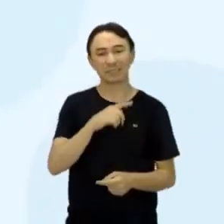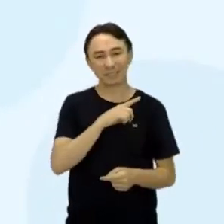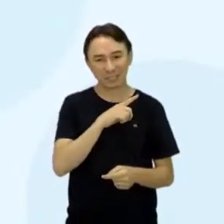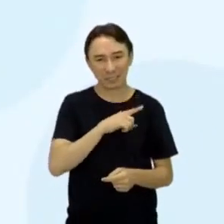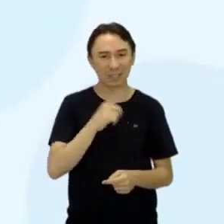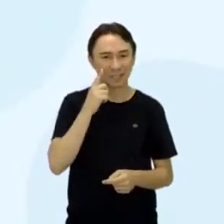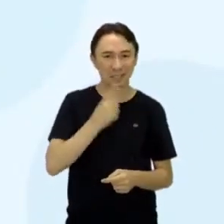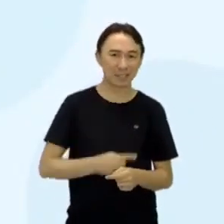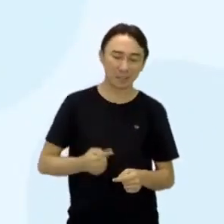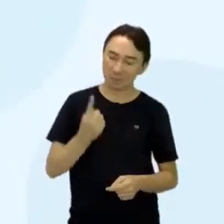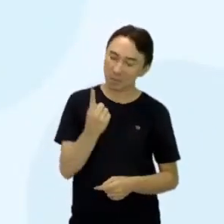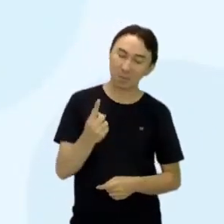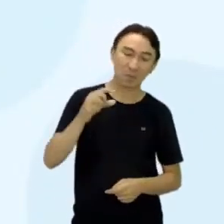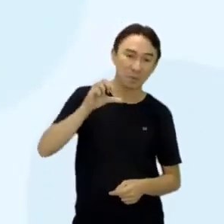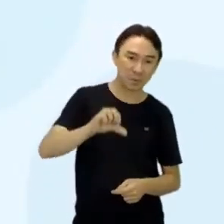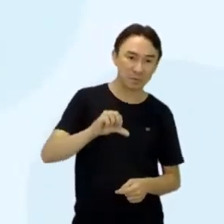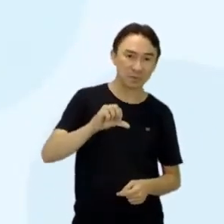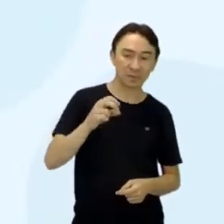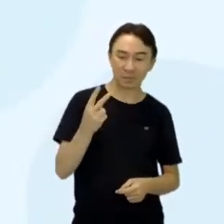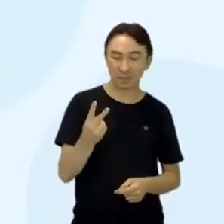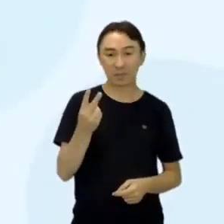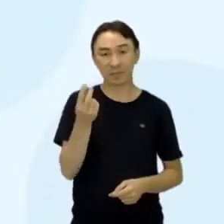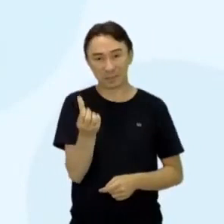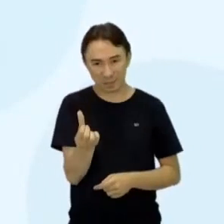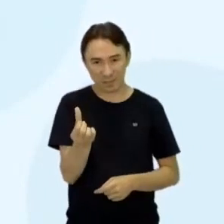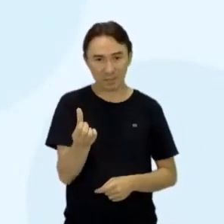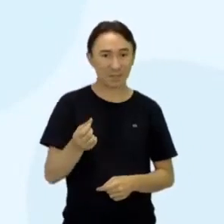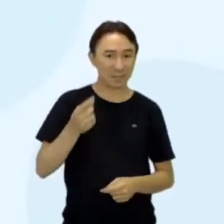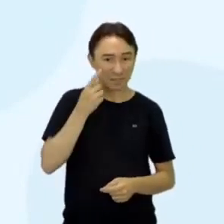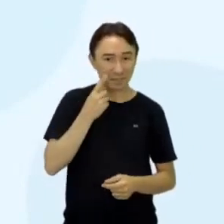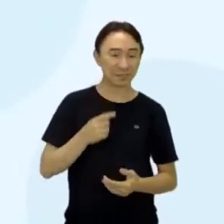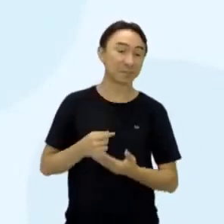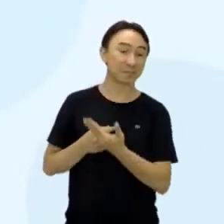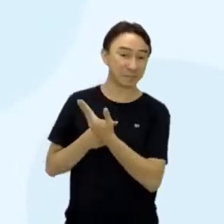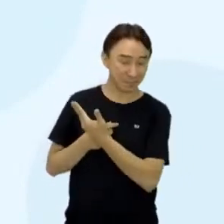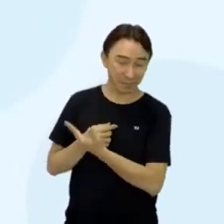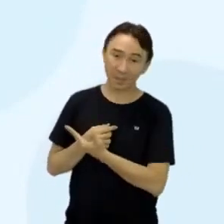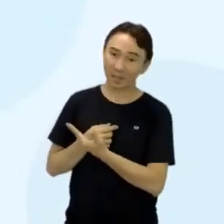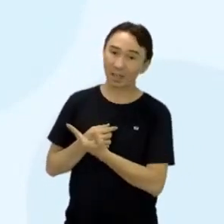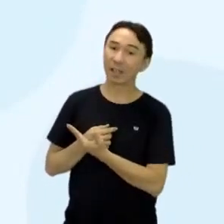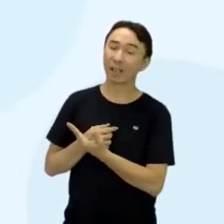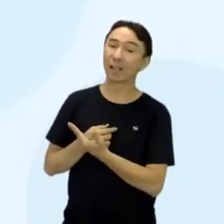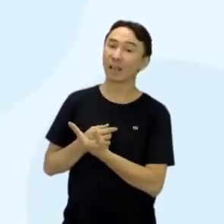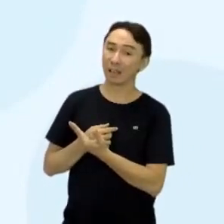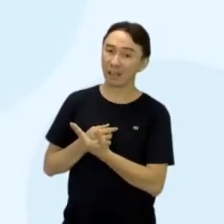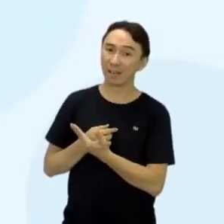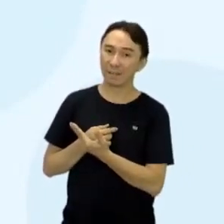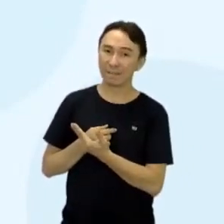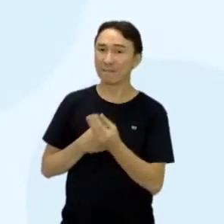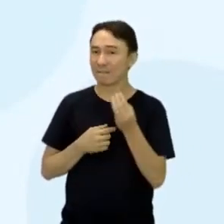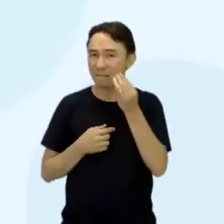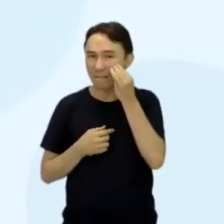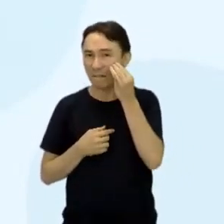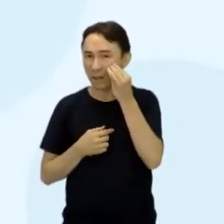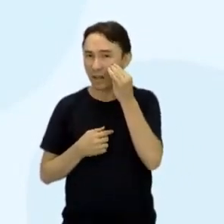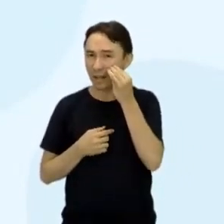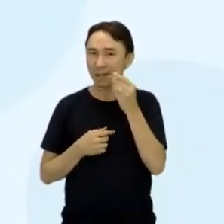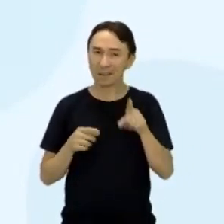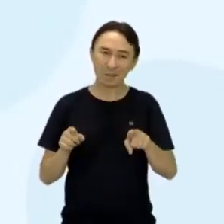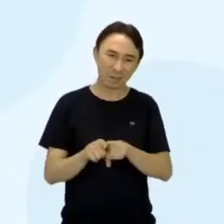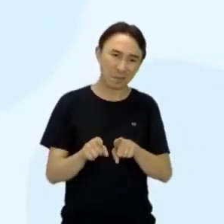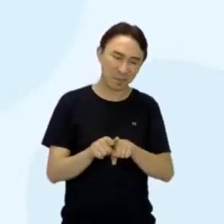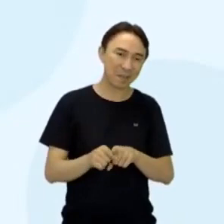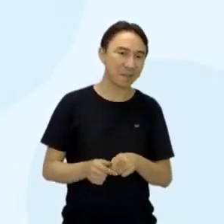Erwin Schrödinger, é um alemão aí, que propôs um modelo de 1926, tem outras modelagens